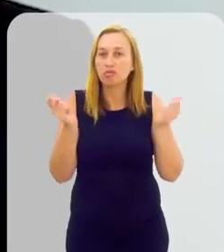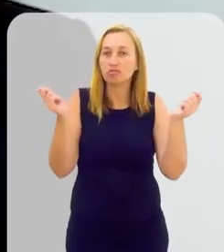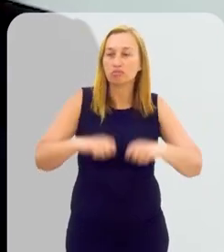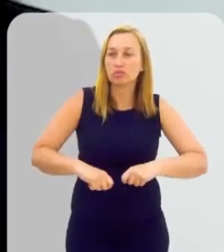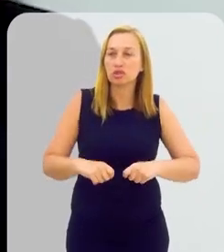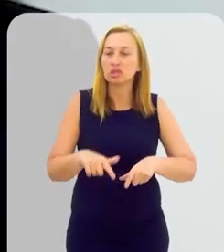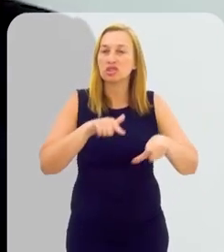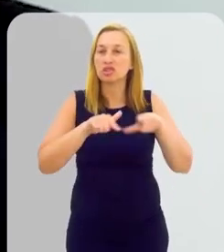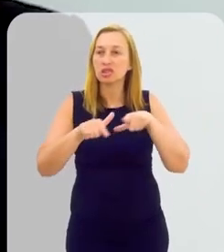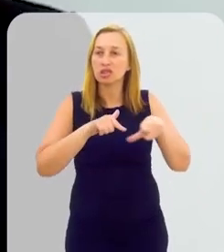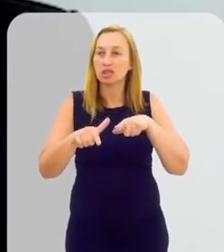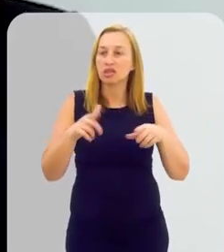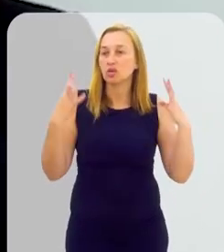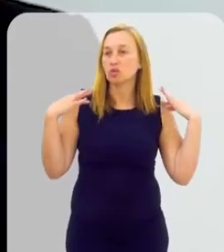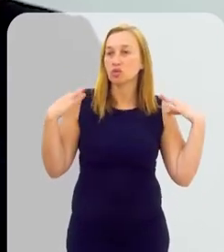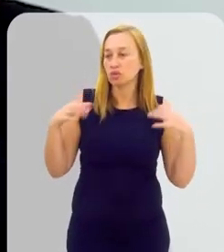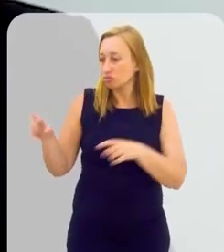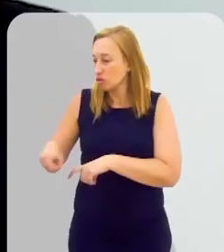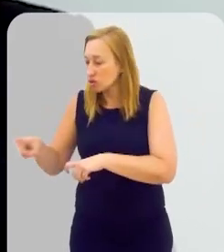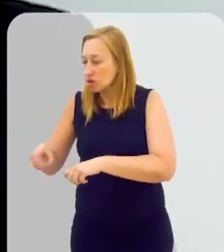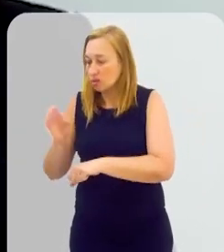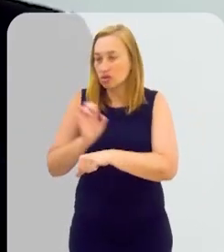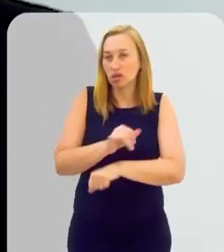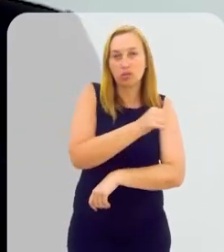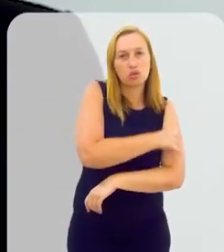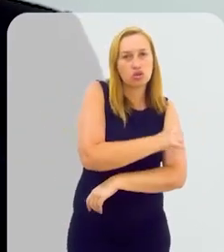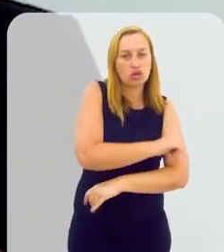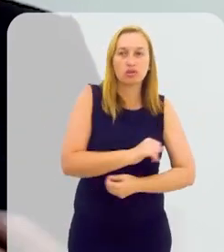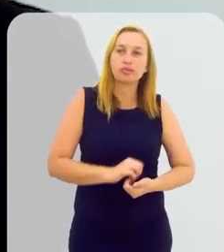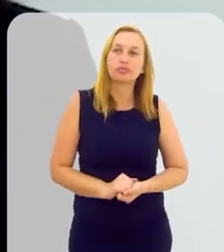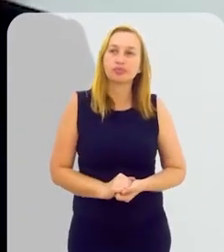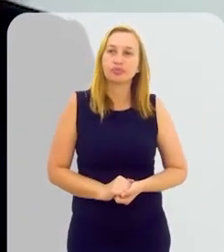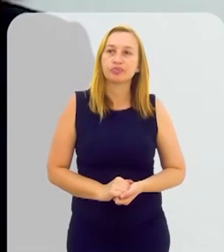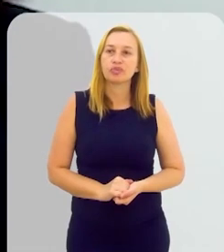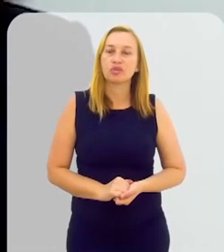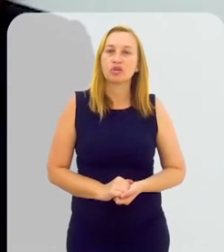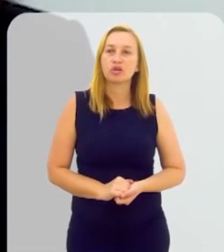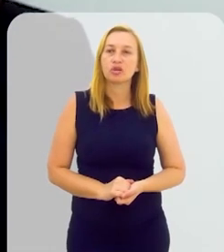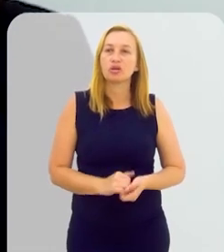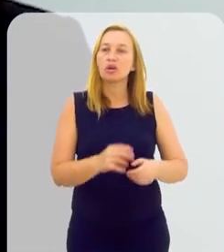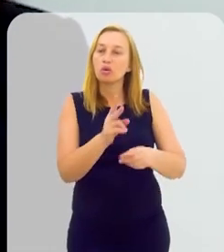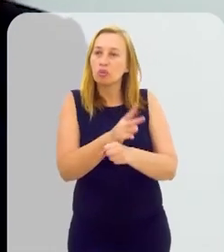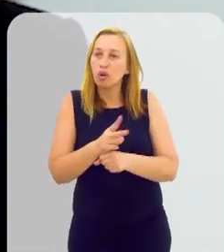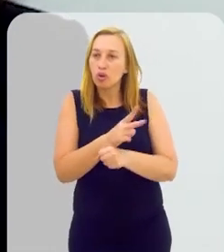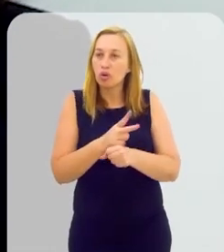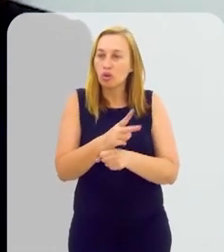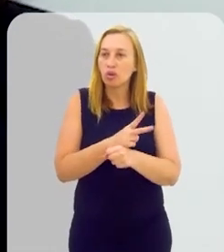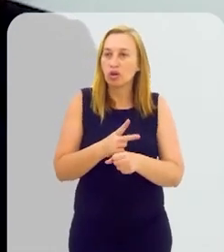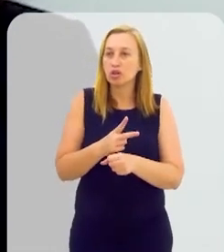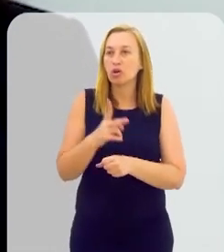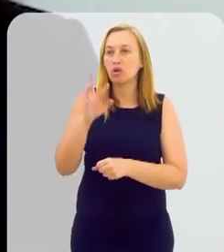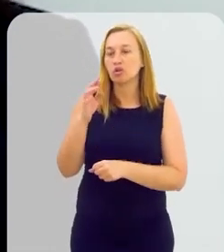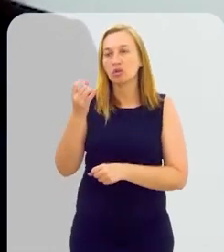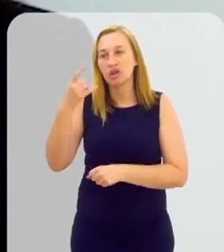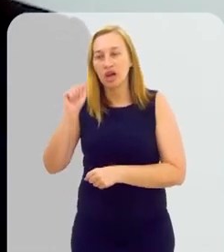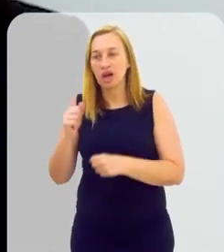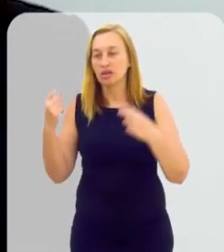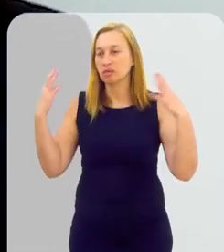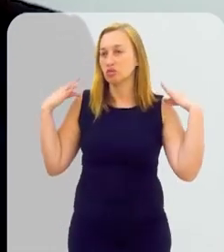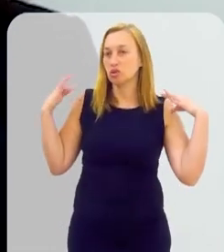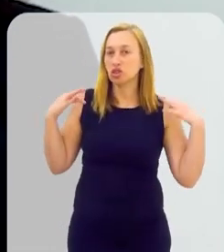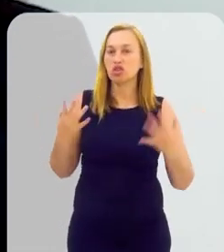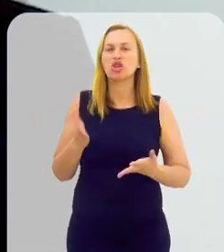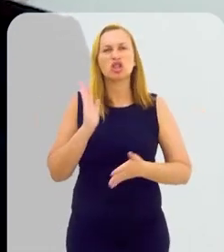a possibilidade de trabalhar o turismo do interior do estado do Rio de Janeiro, né? Por conta de uma procura pelo turismo rodoviário, de curta